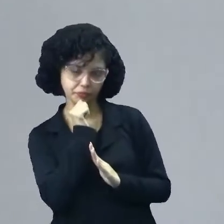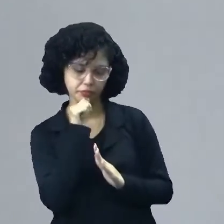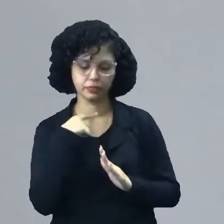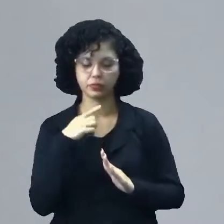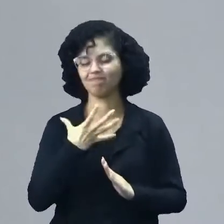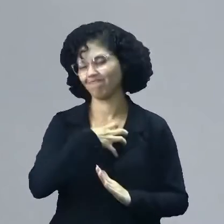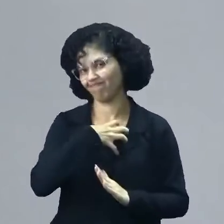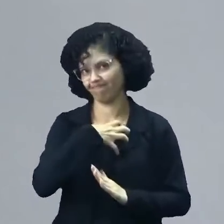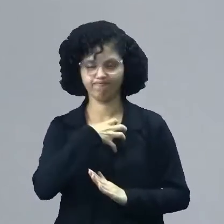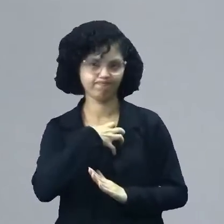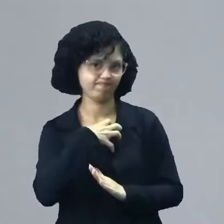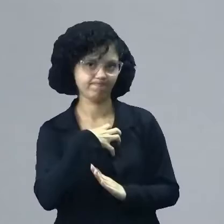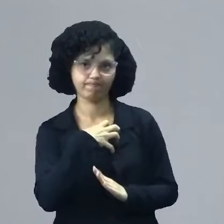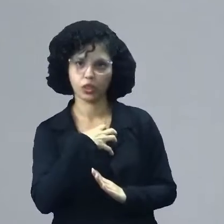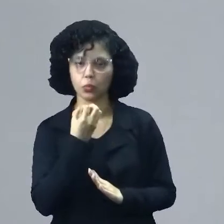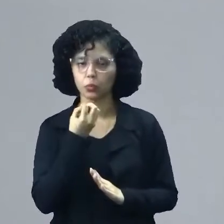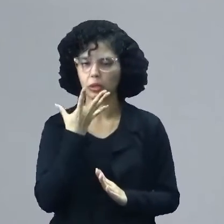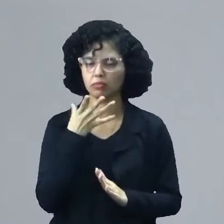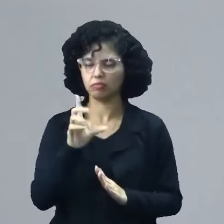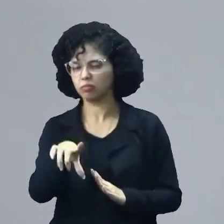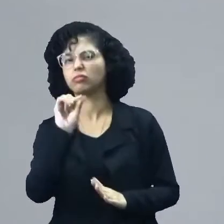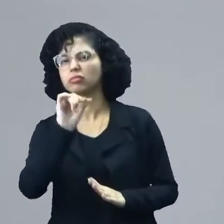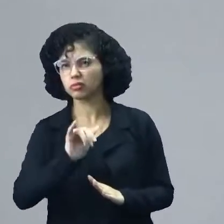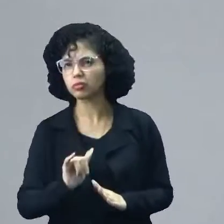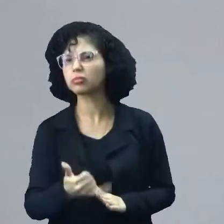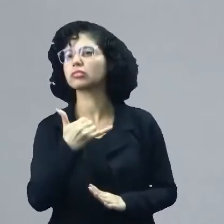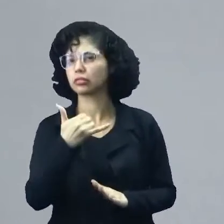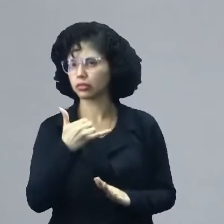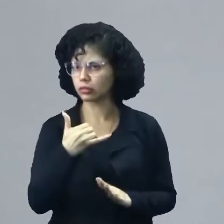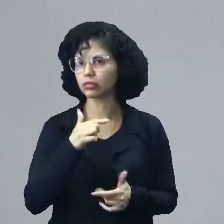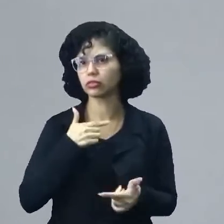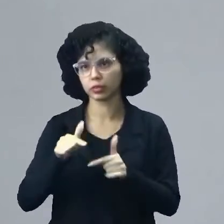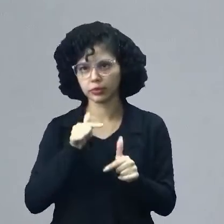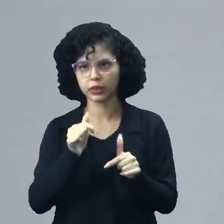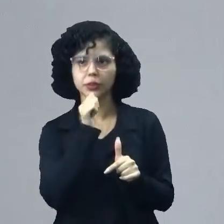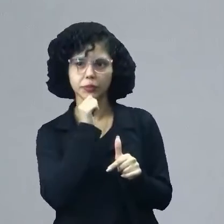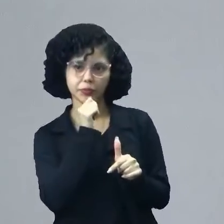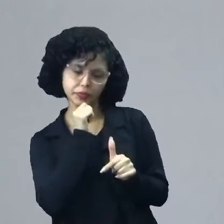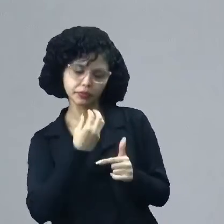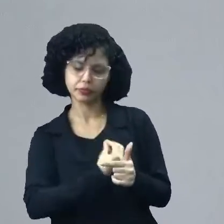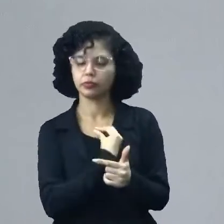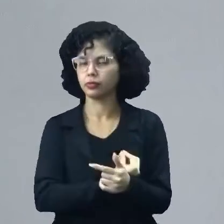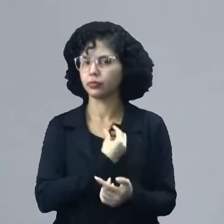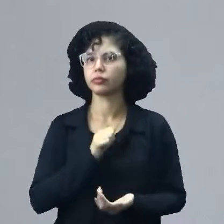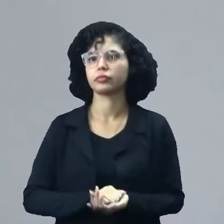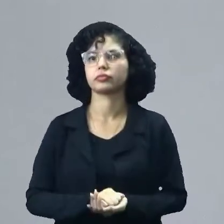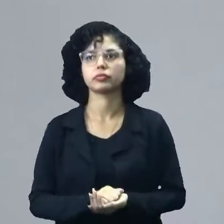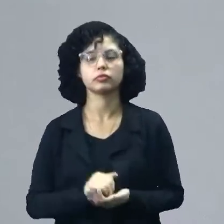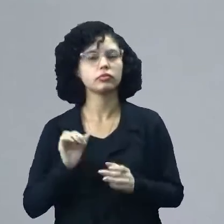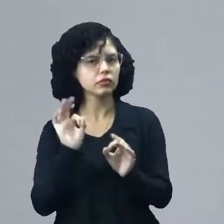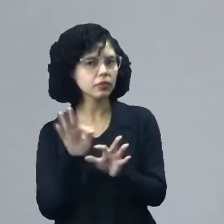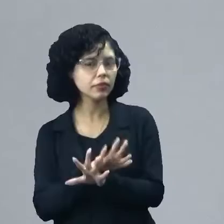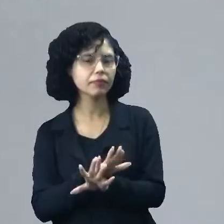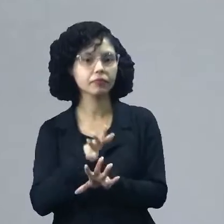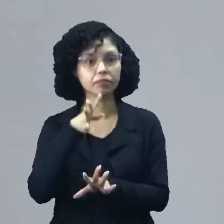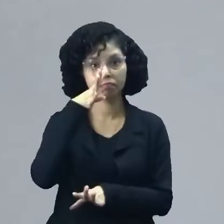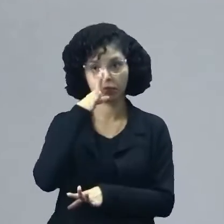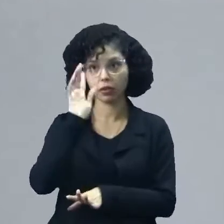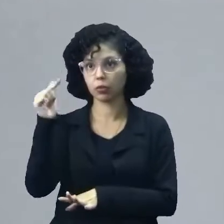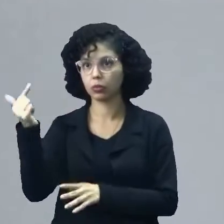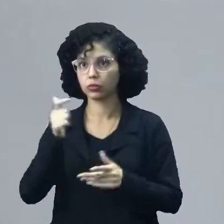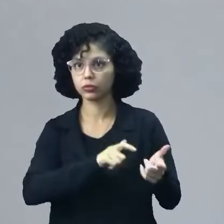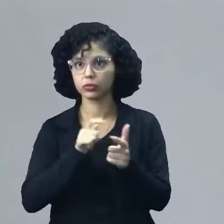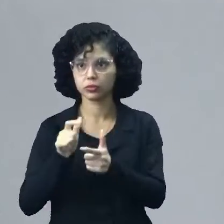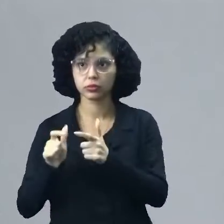ela não sente que tem tantas aí oportunidades de trabalho, oportunidades de vida, e acabam sendo atraídas para